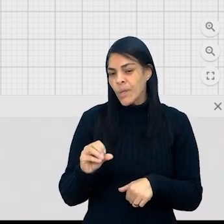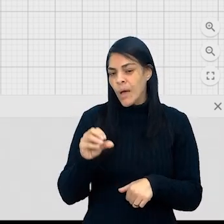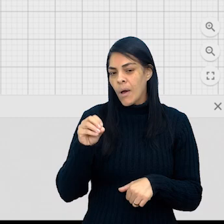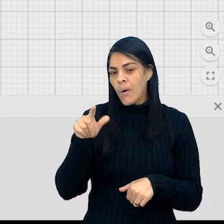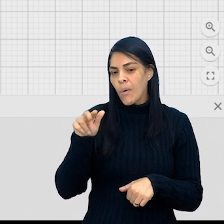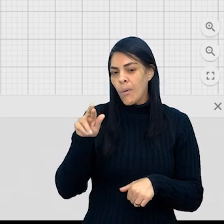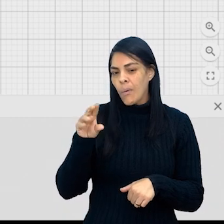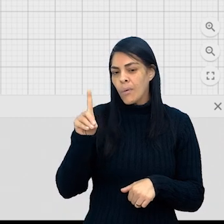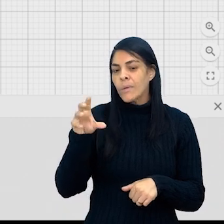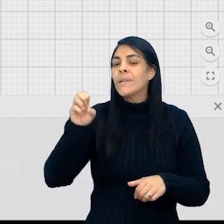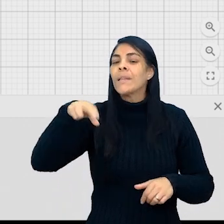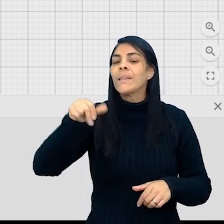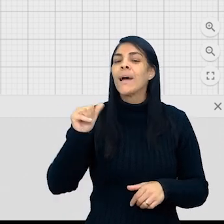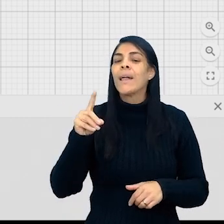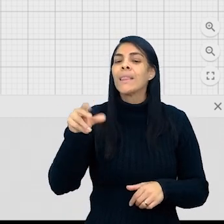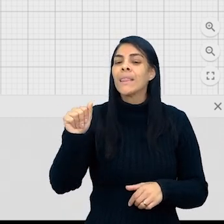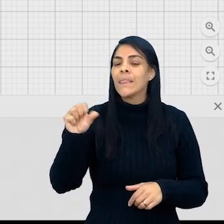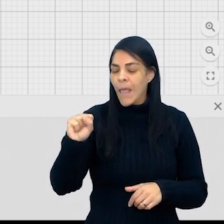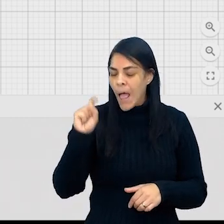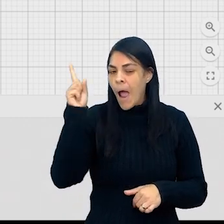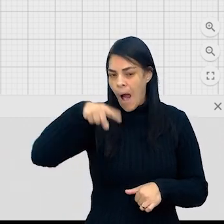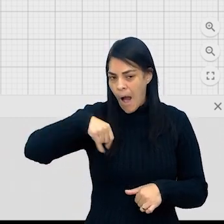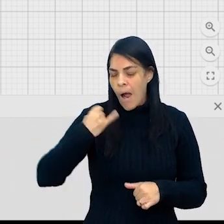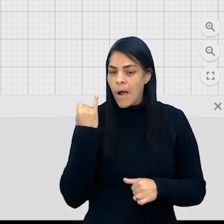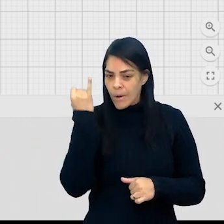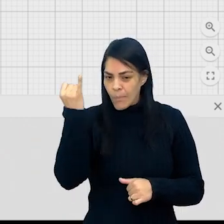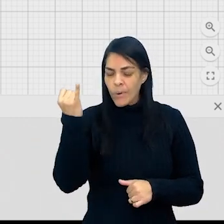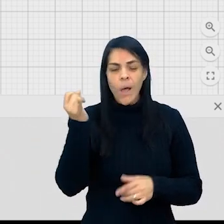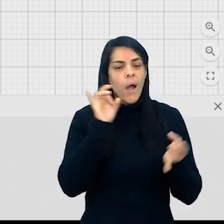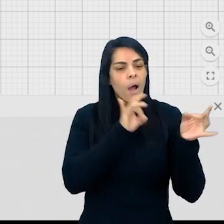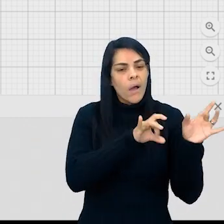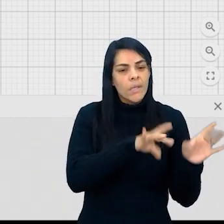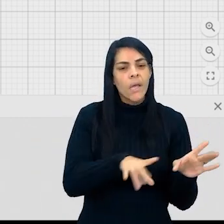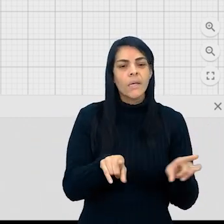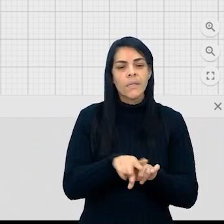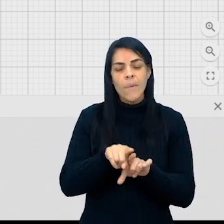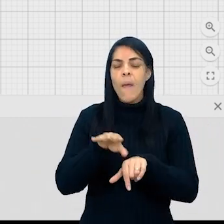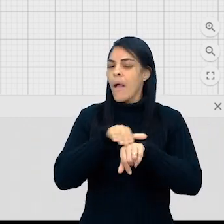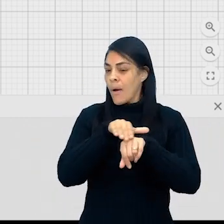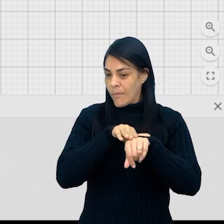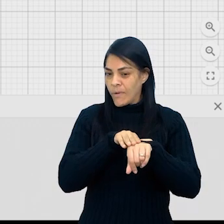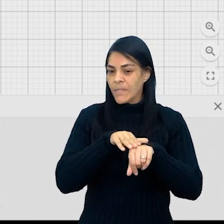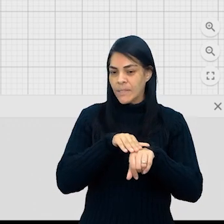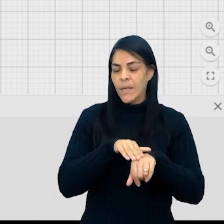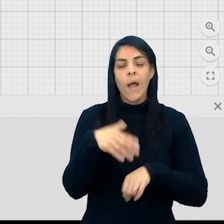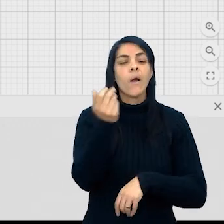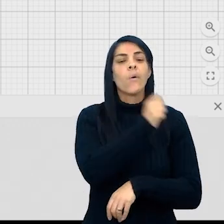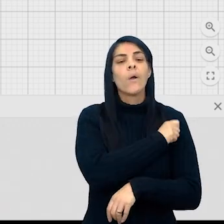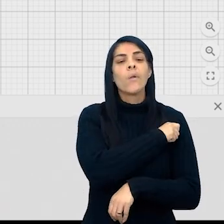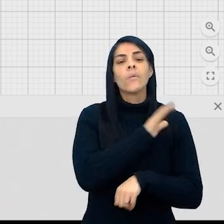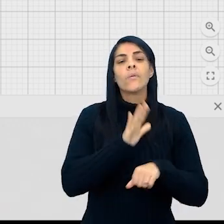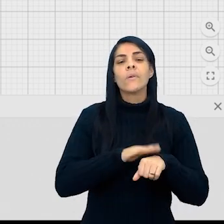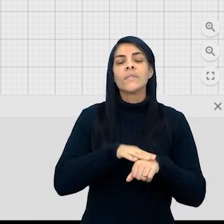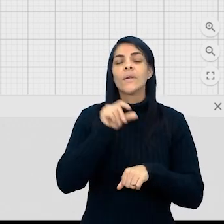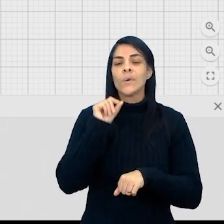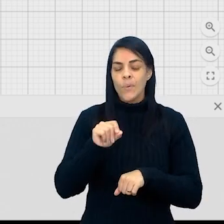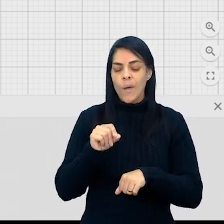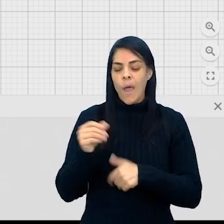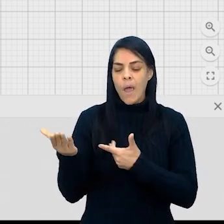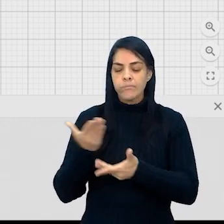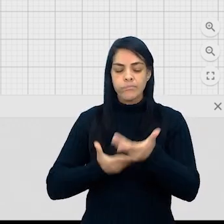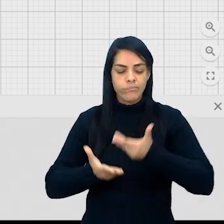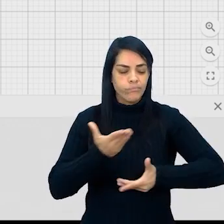ordenadas. Então, é muito importante. E a técnica virem e conversem. Então, eles vão falar entre